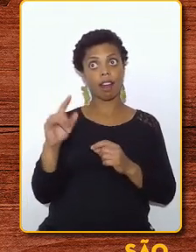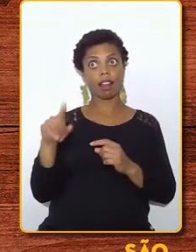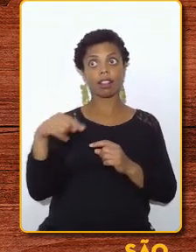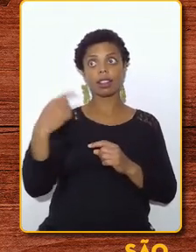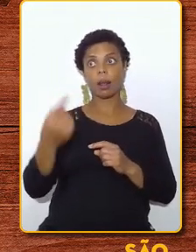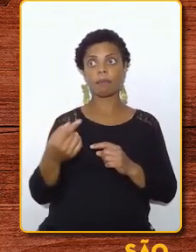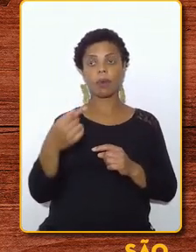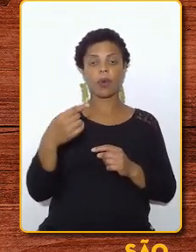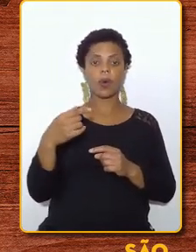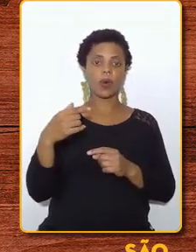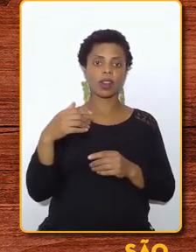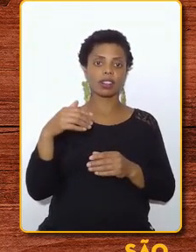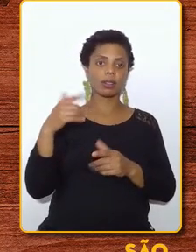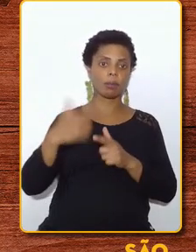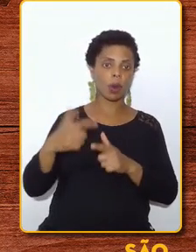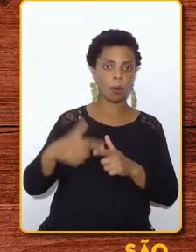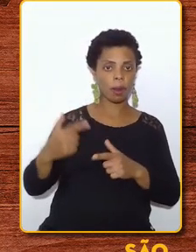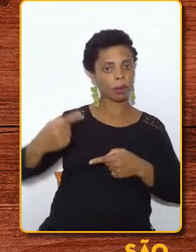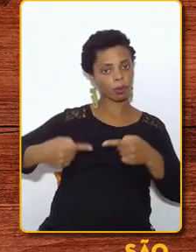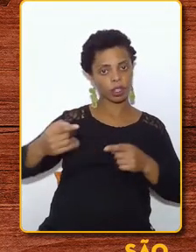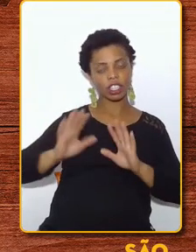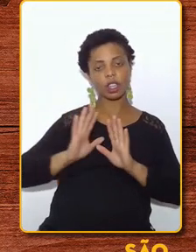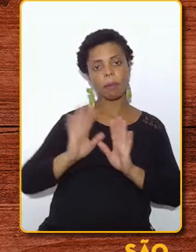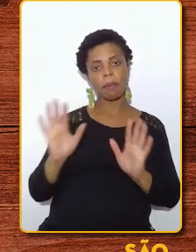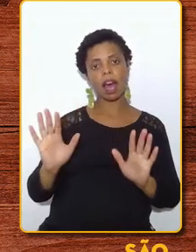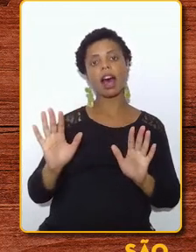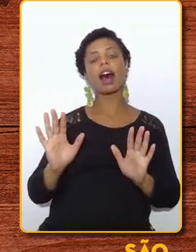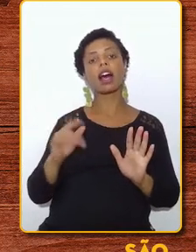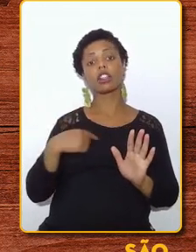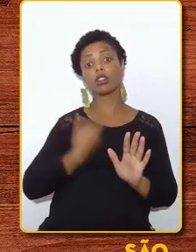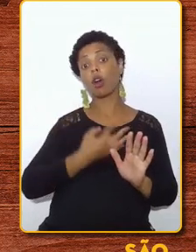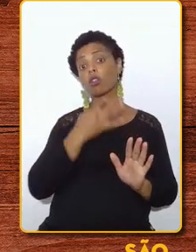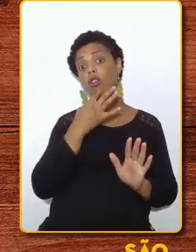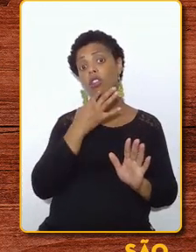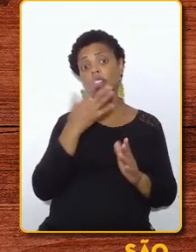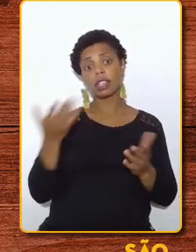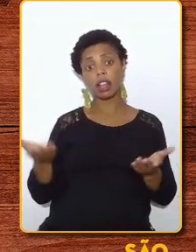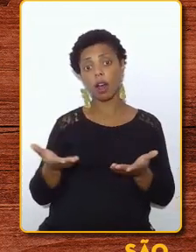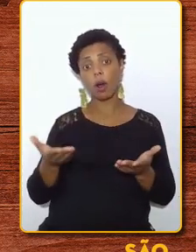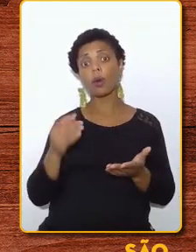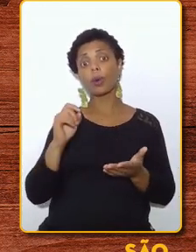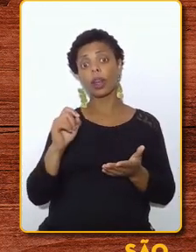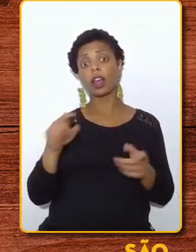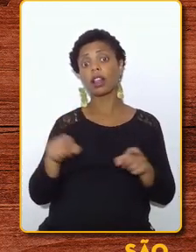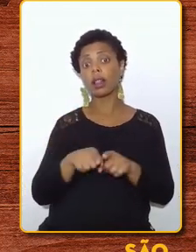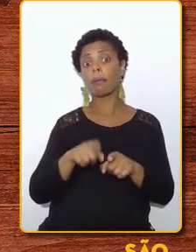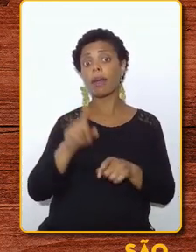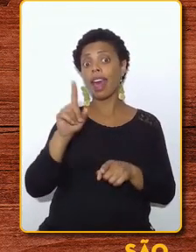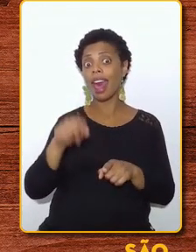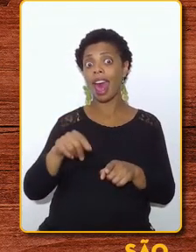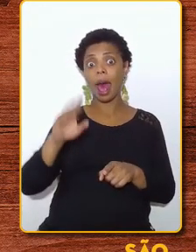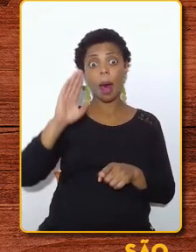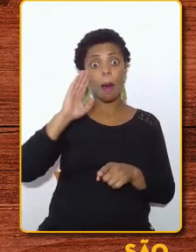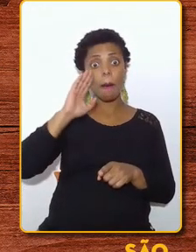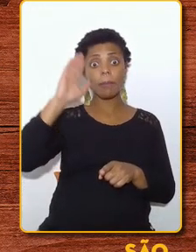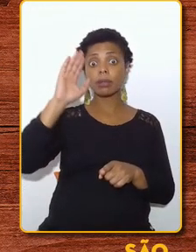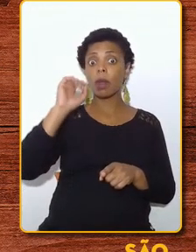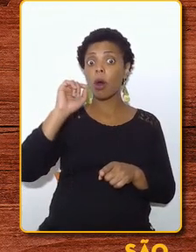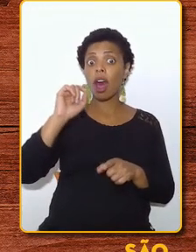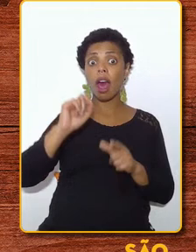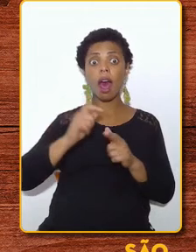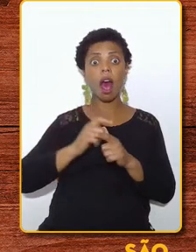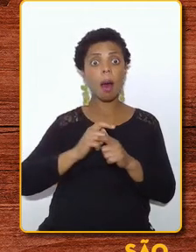né? Nesse momento, mas nós conhecemos. E que, aliás, foi a maior taxa de reeleição